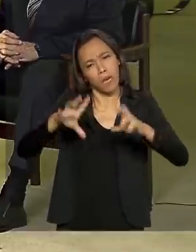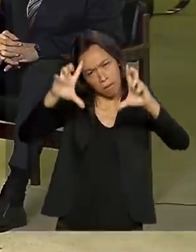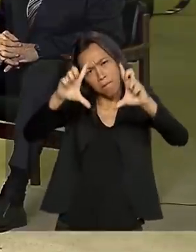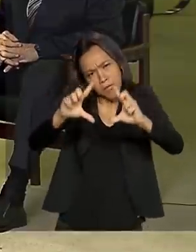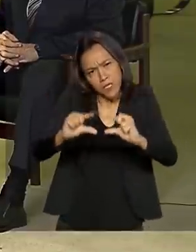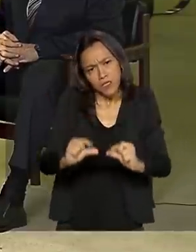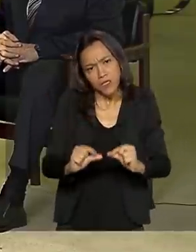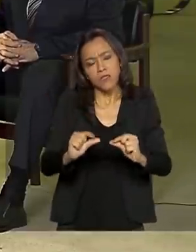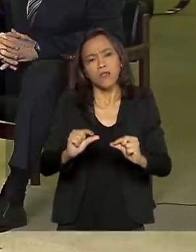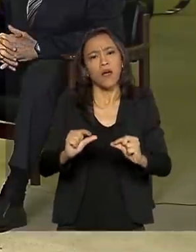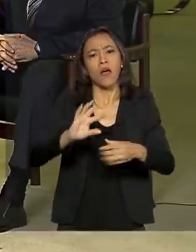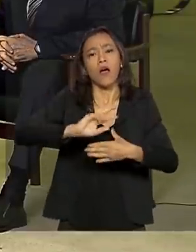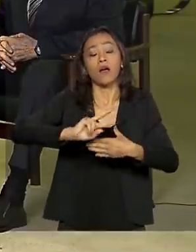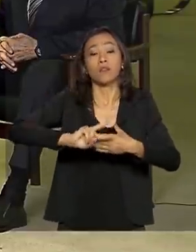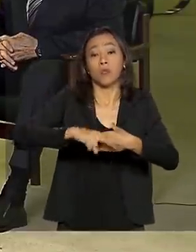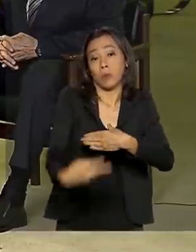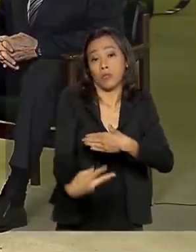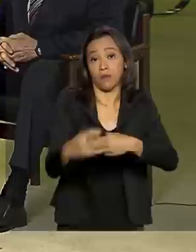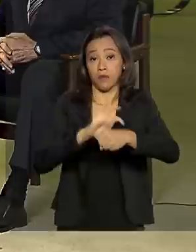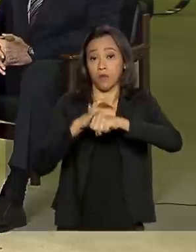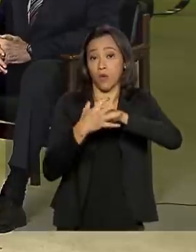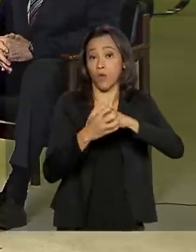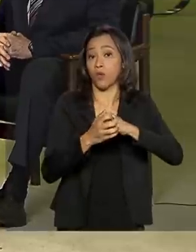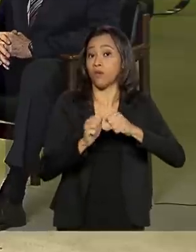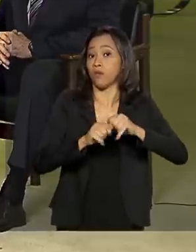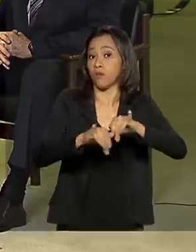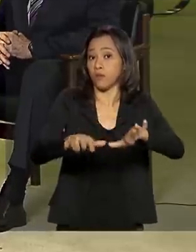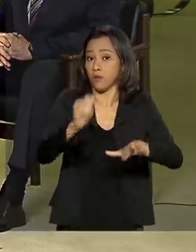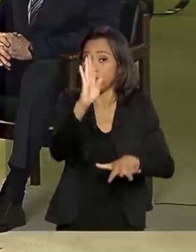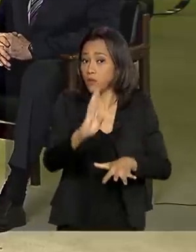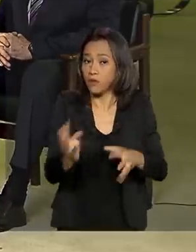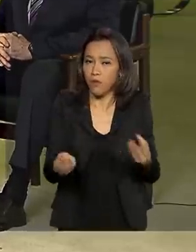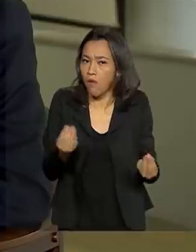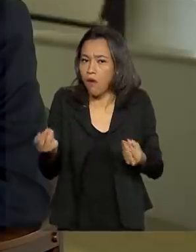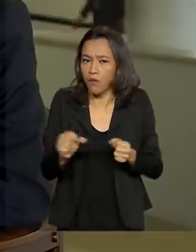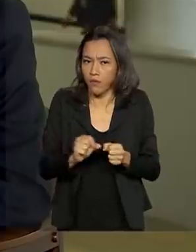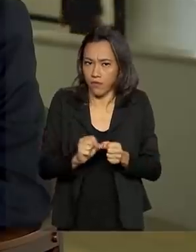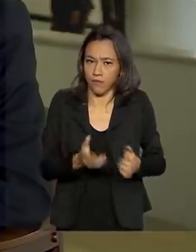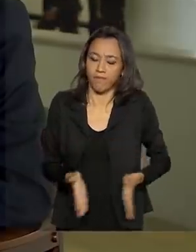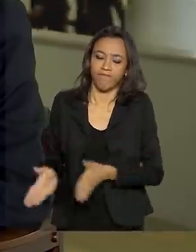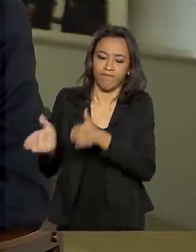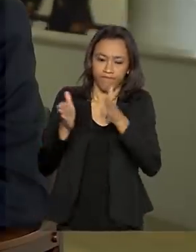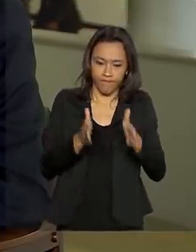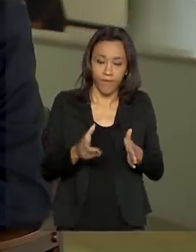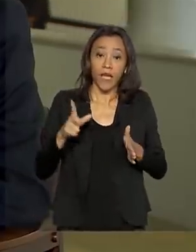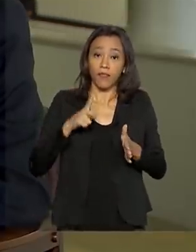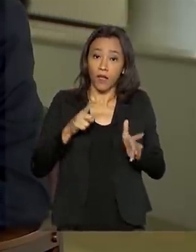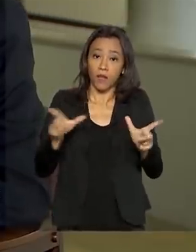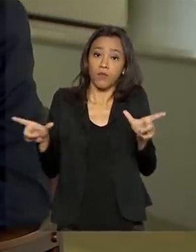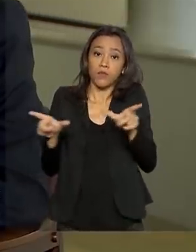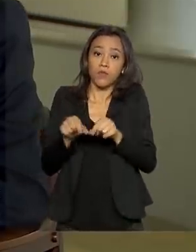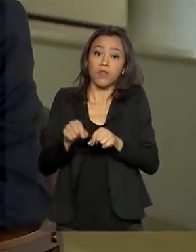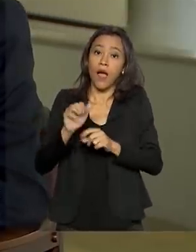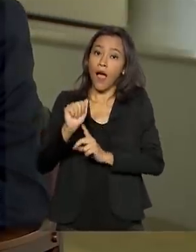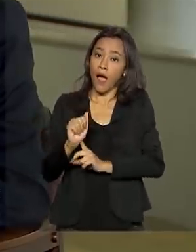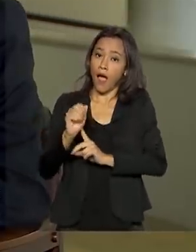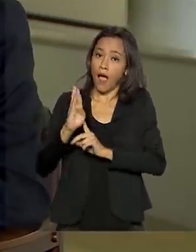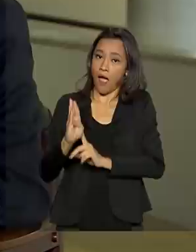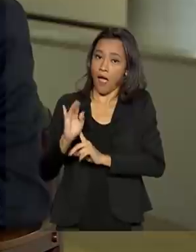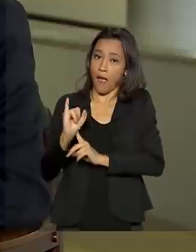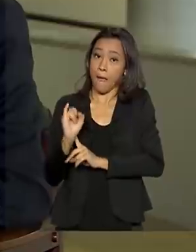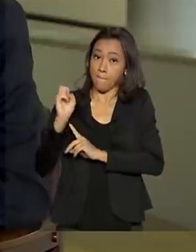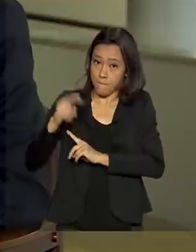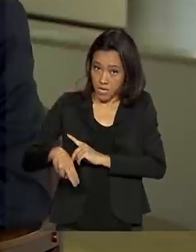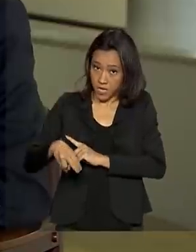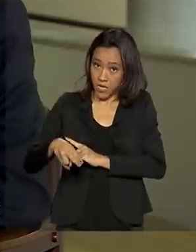os efeitos do coronavírus no Brasil? Nós temos a nossa Agência Brasileira de Inteligência, como nós temos agentes no